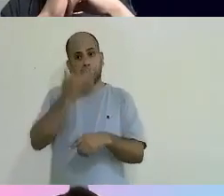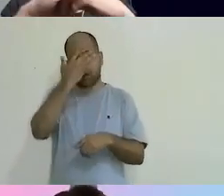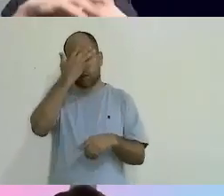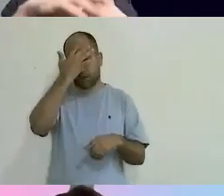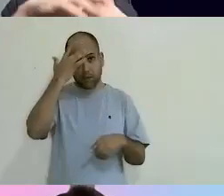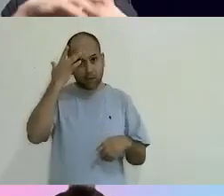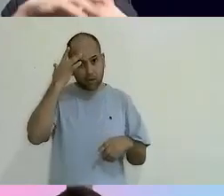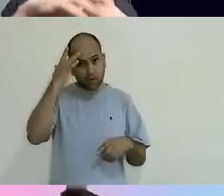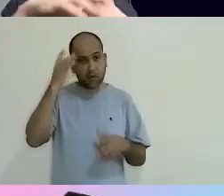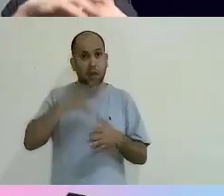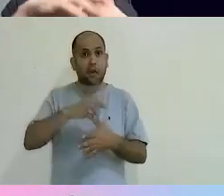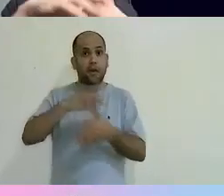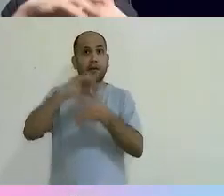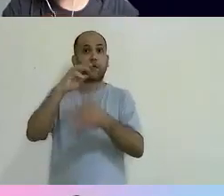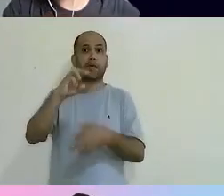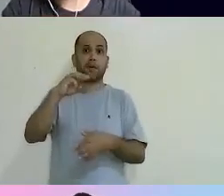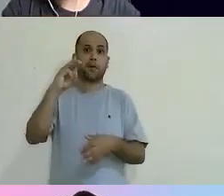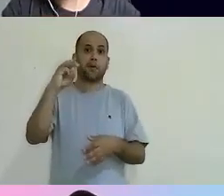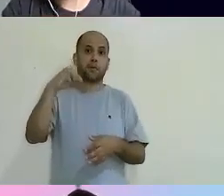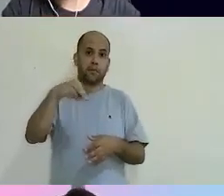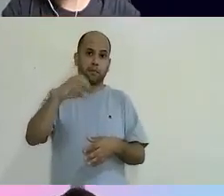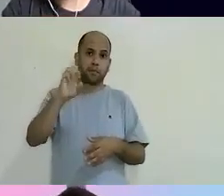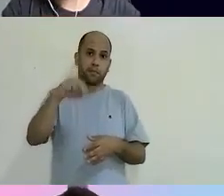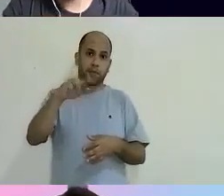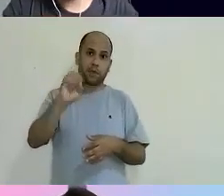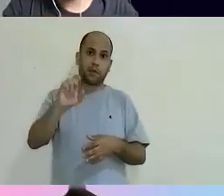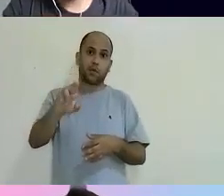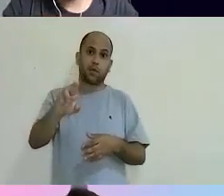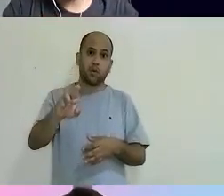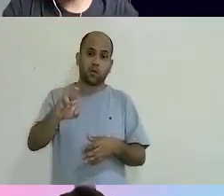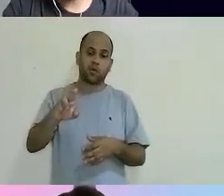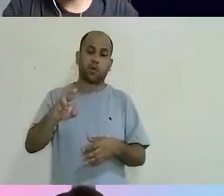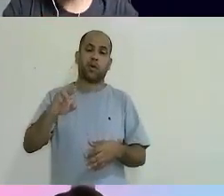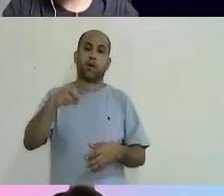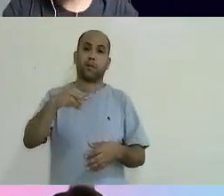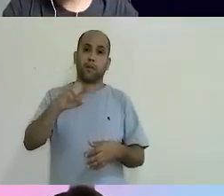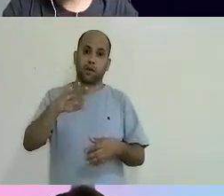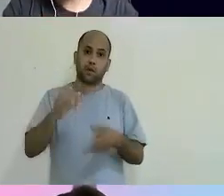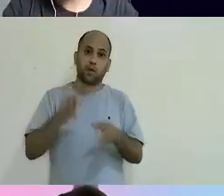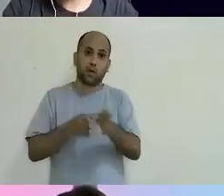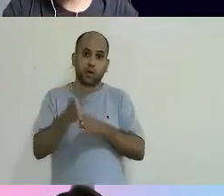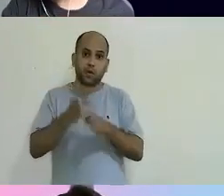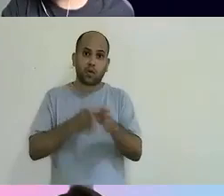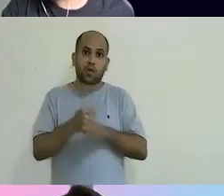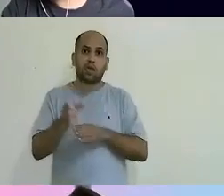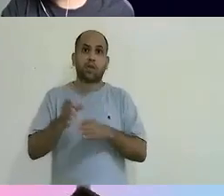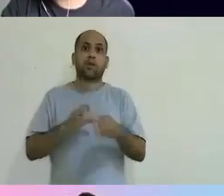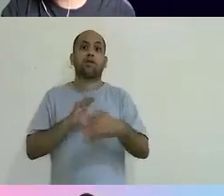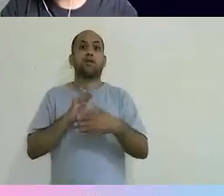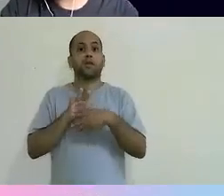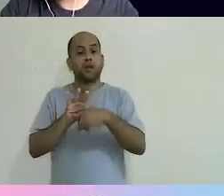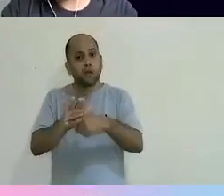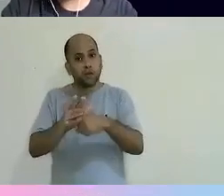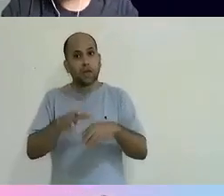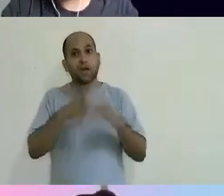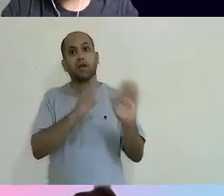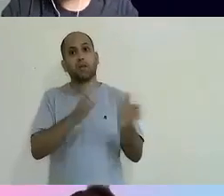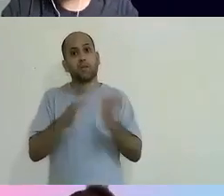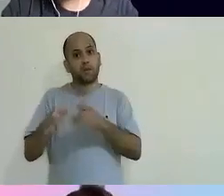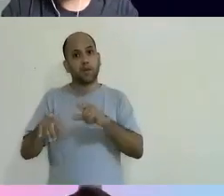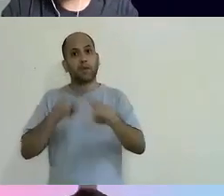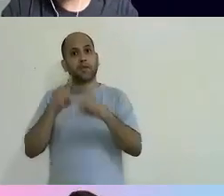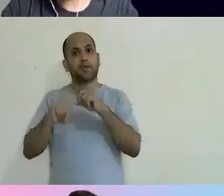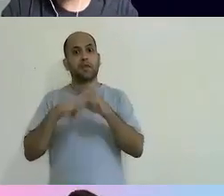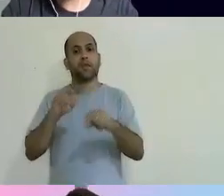Eu duvido que alguém vá se negar a ser teu mentor, a te ajudar num processo de seleção, a te ajudar